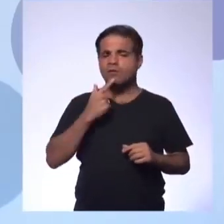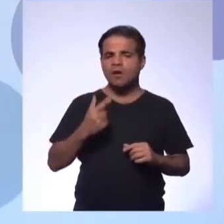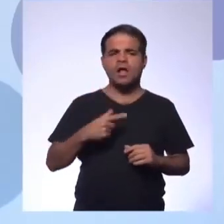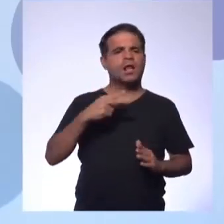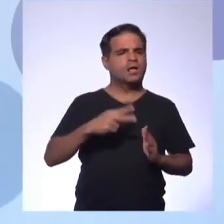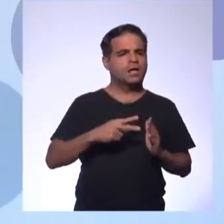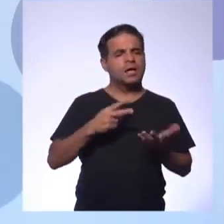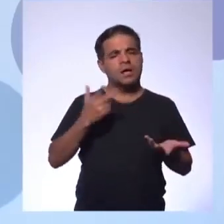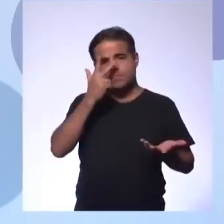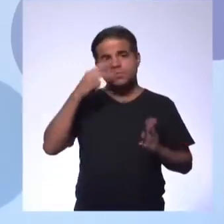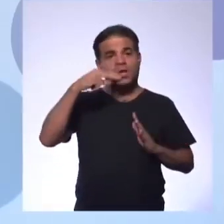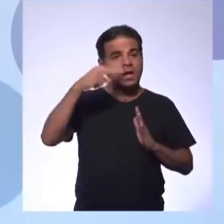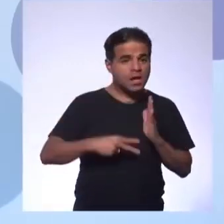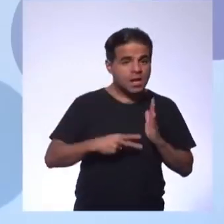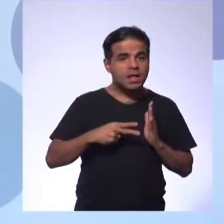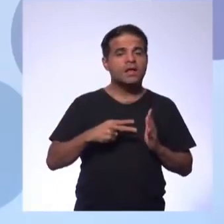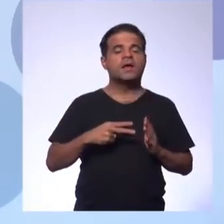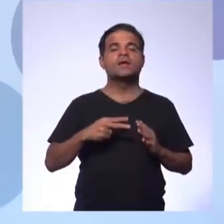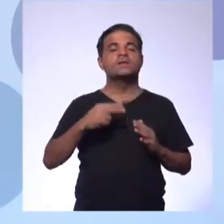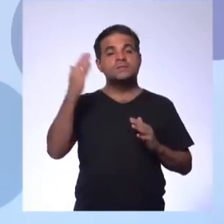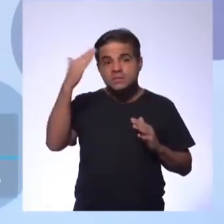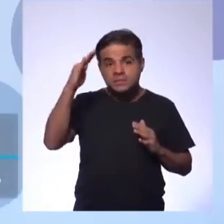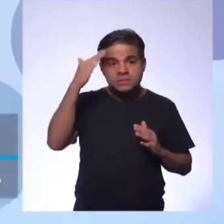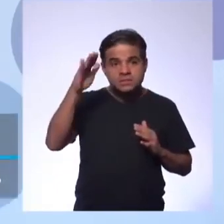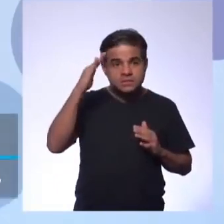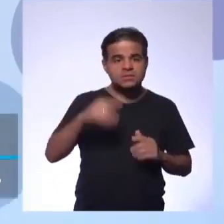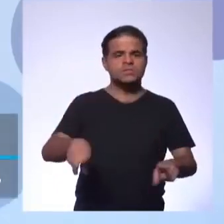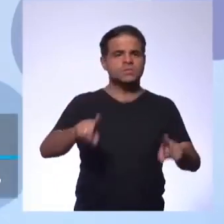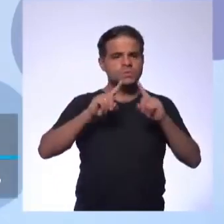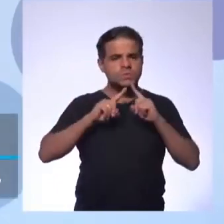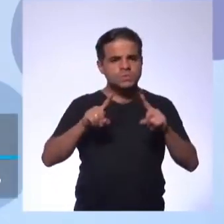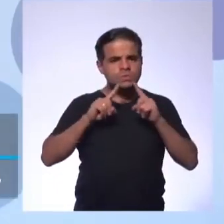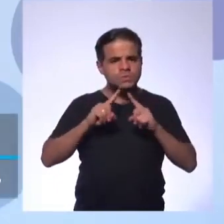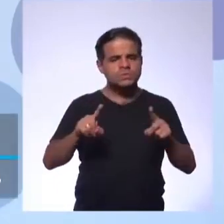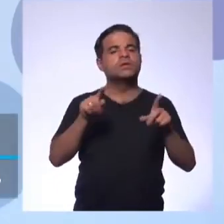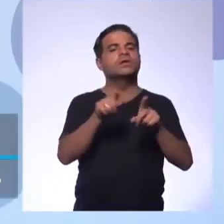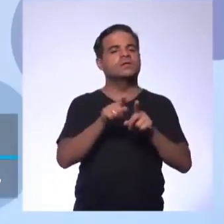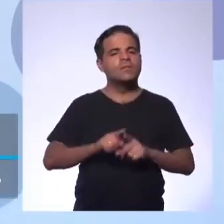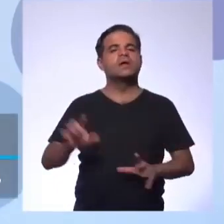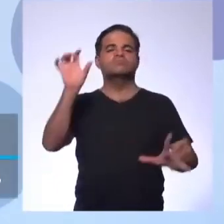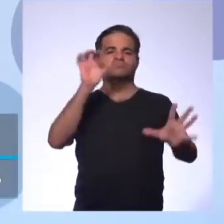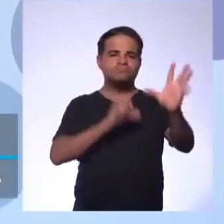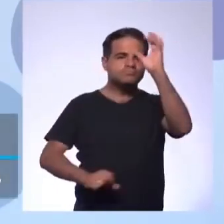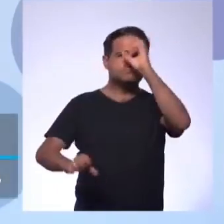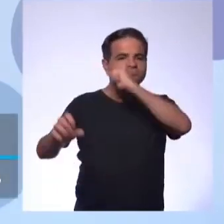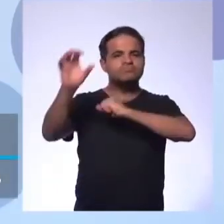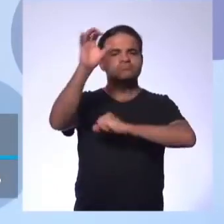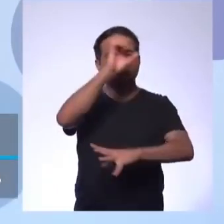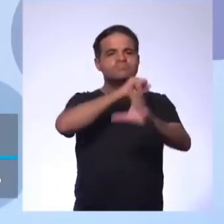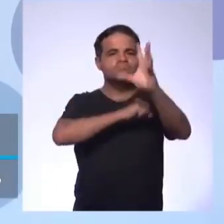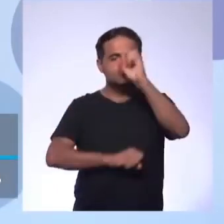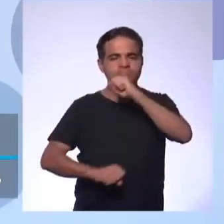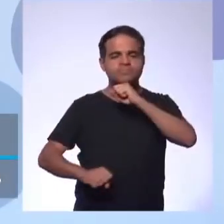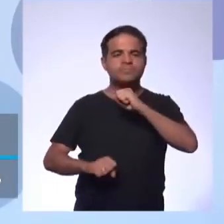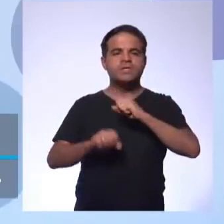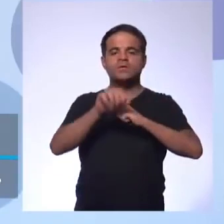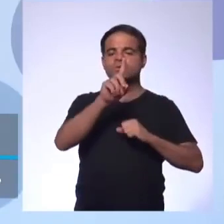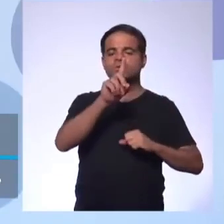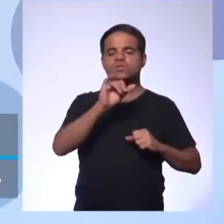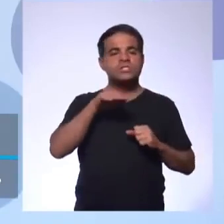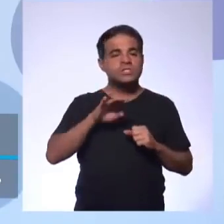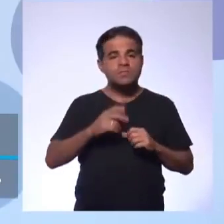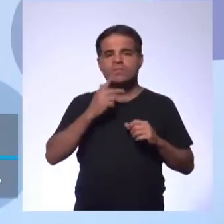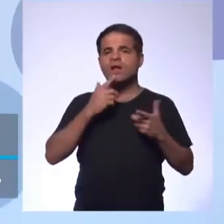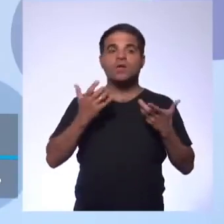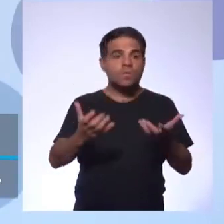aquele que consegue ler, entender, criticar e aprender. O Jimmy fala: um